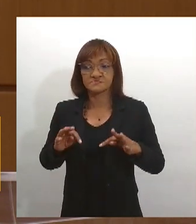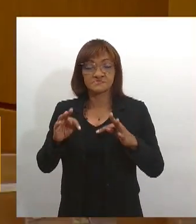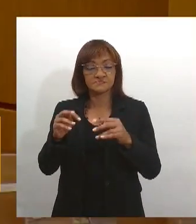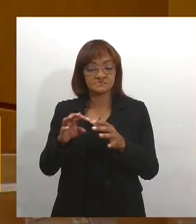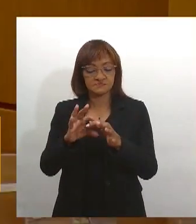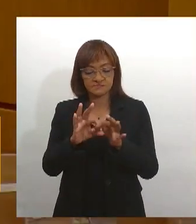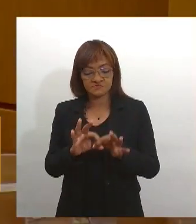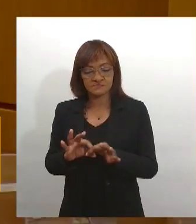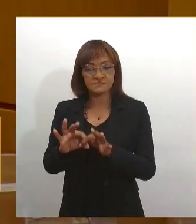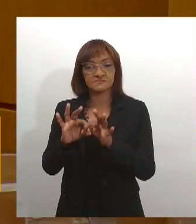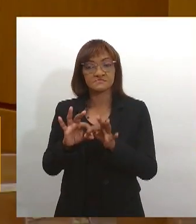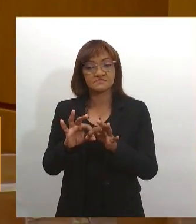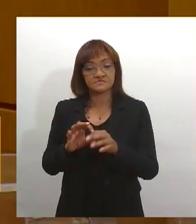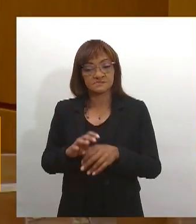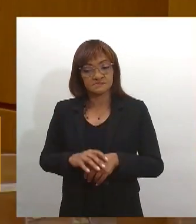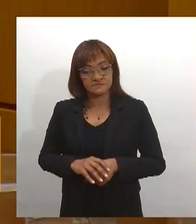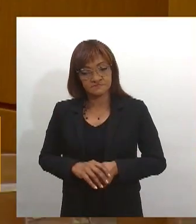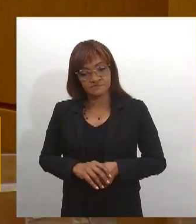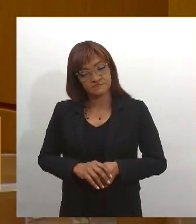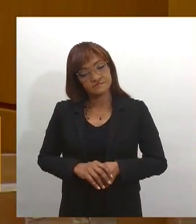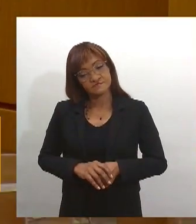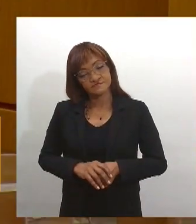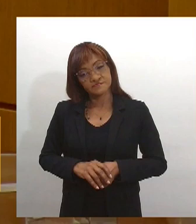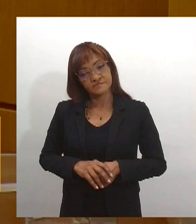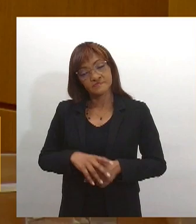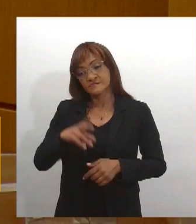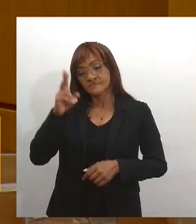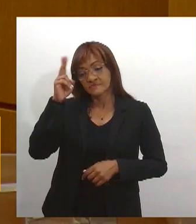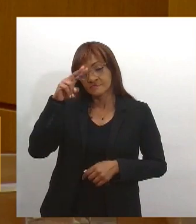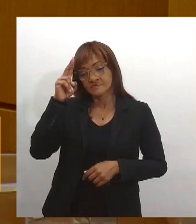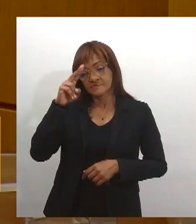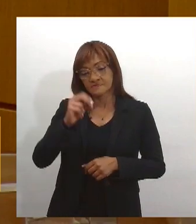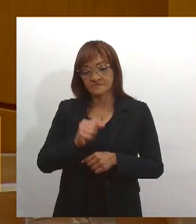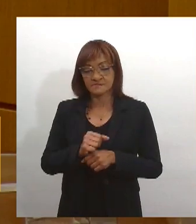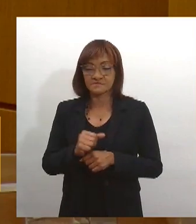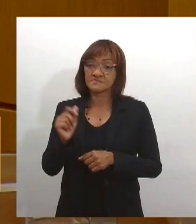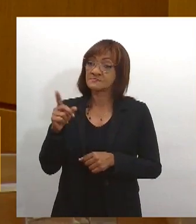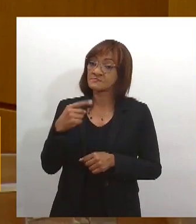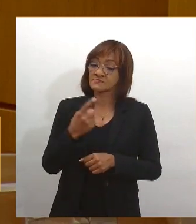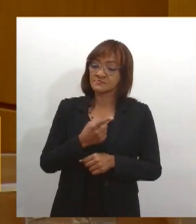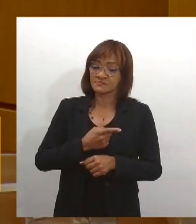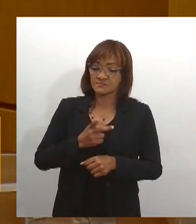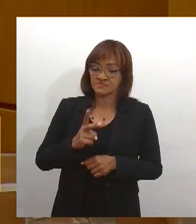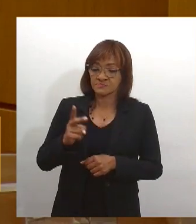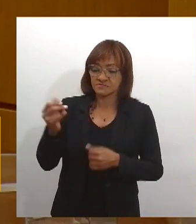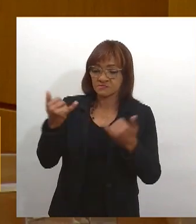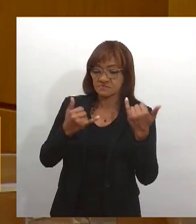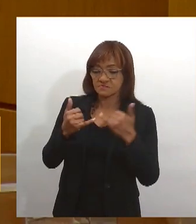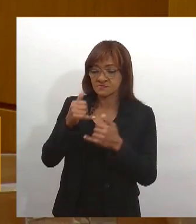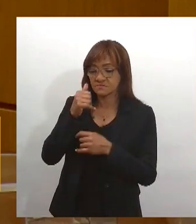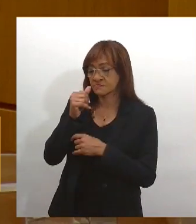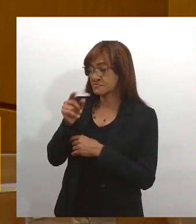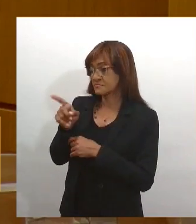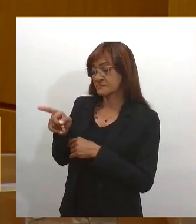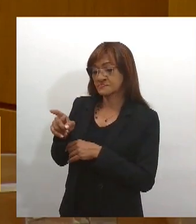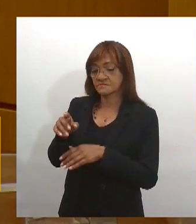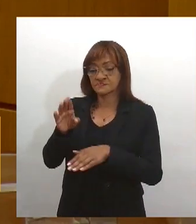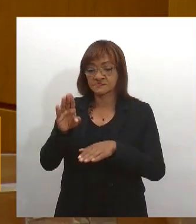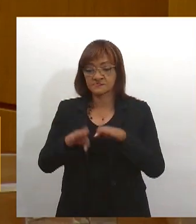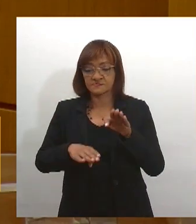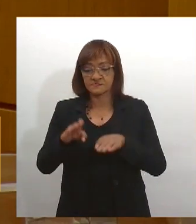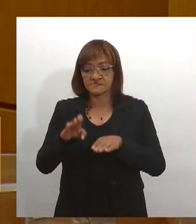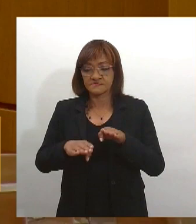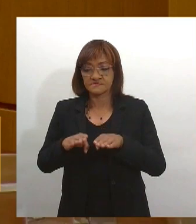mulher. Eu lembro que eu ainda garoto e a gente ouvia muito dizer assim, a mulher, às vezes, por conta